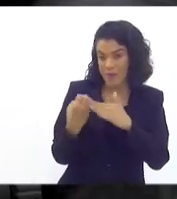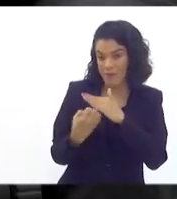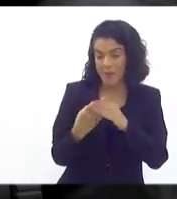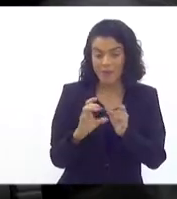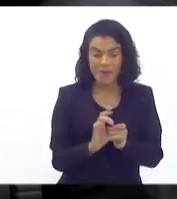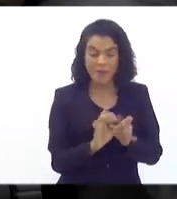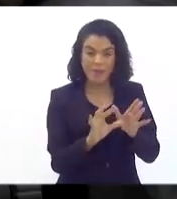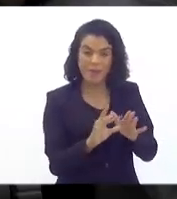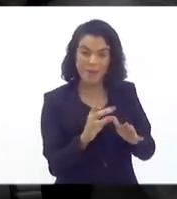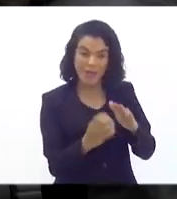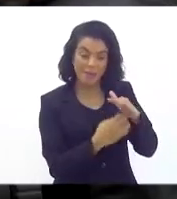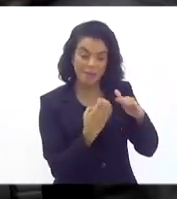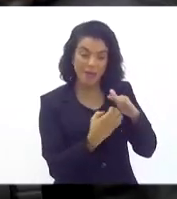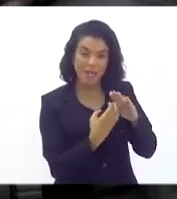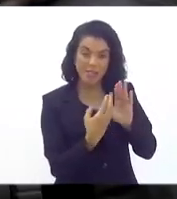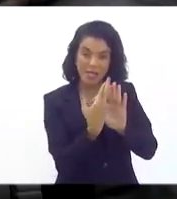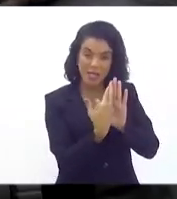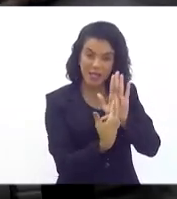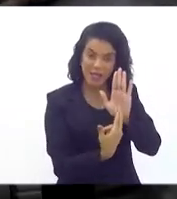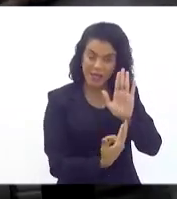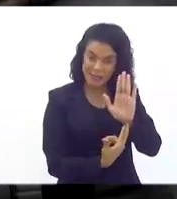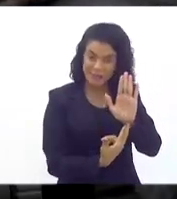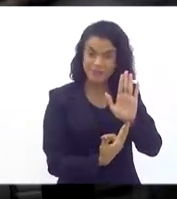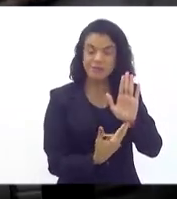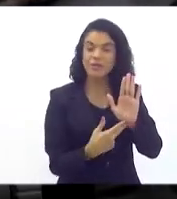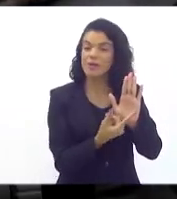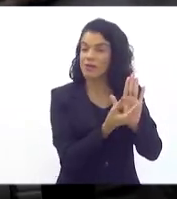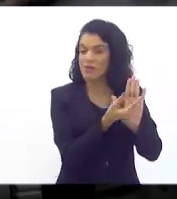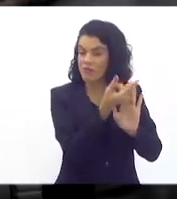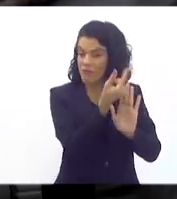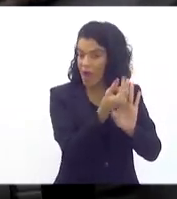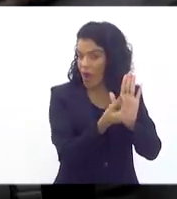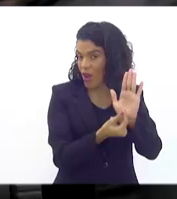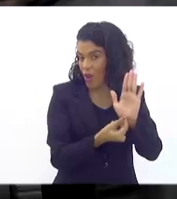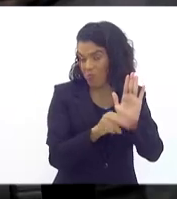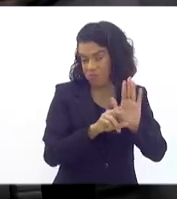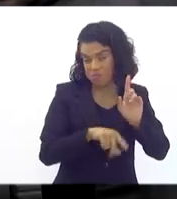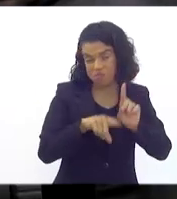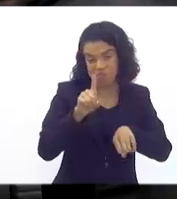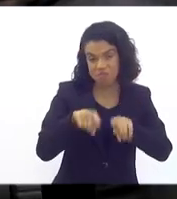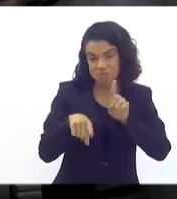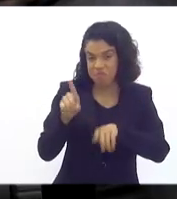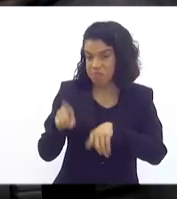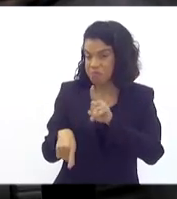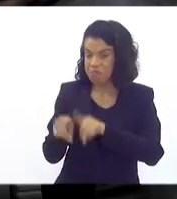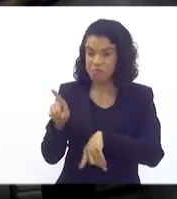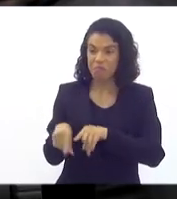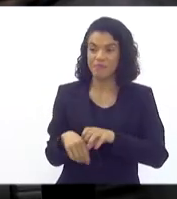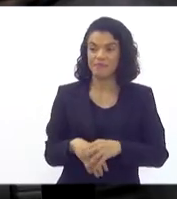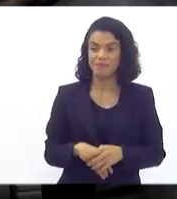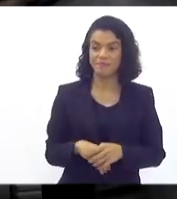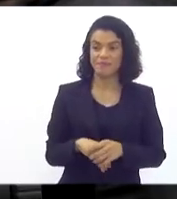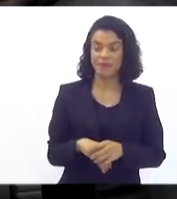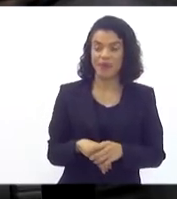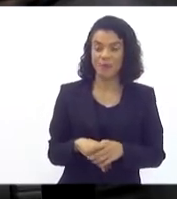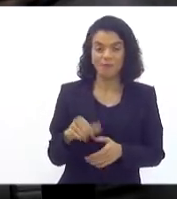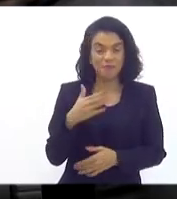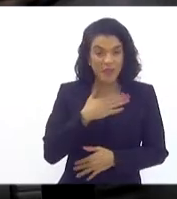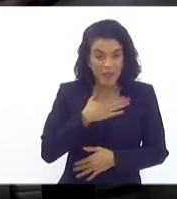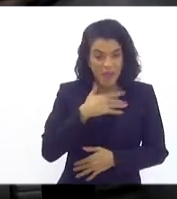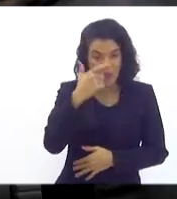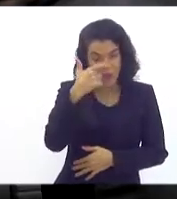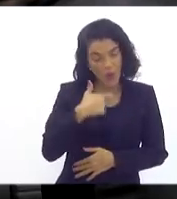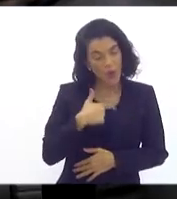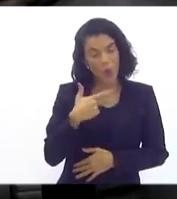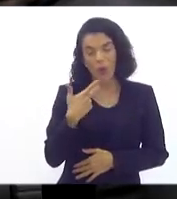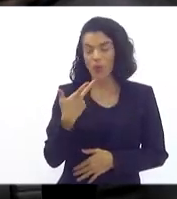concessionária estabelecer uma regra um alinhamento de preços que é a lógica dela para a produção para poder receber eu não vou